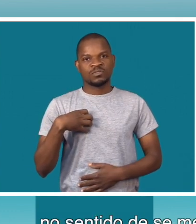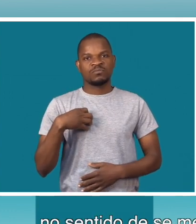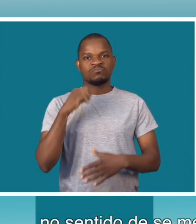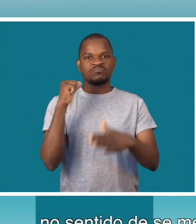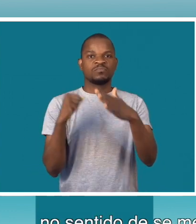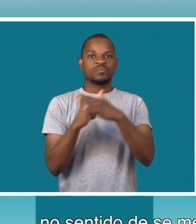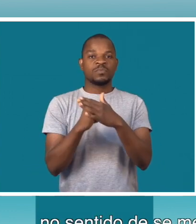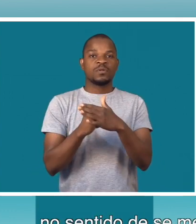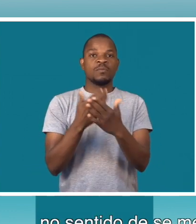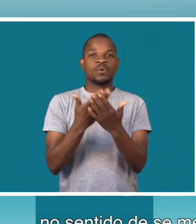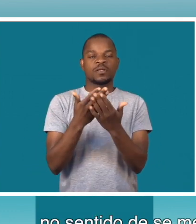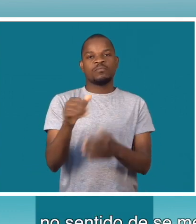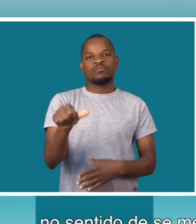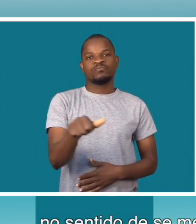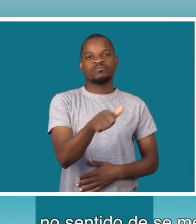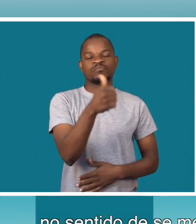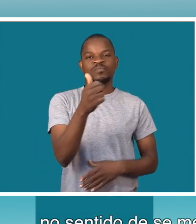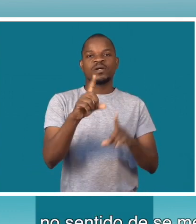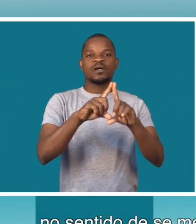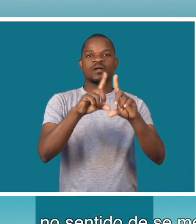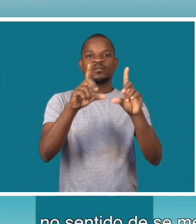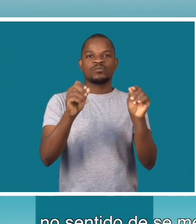se melhor